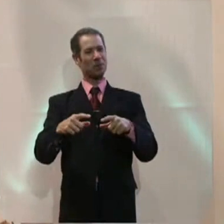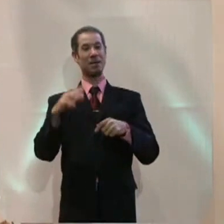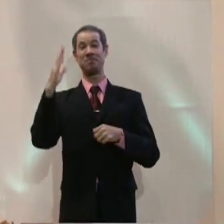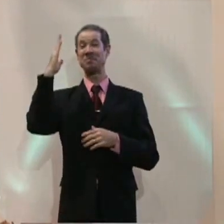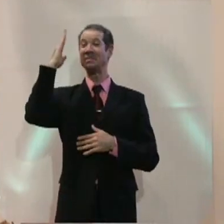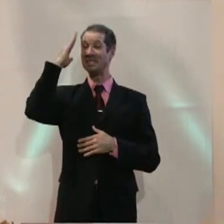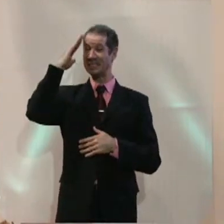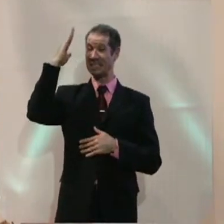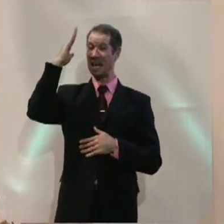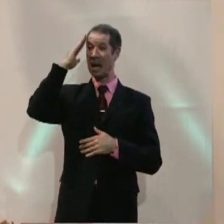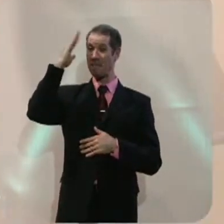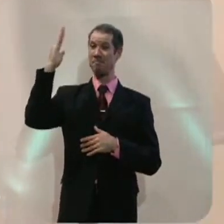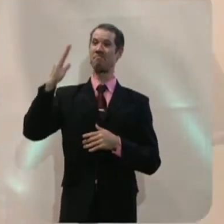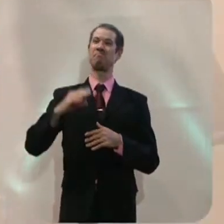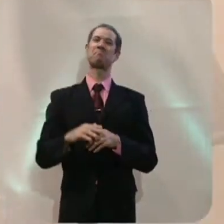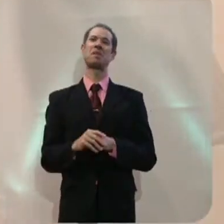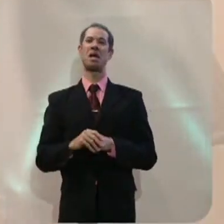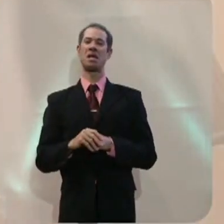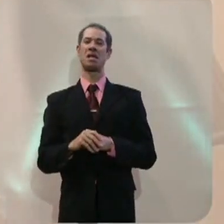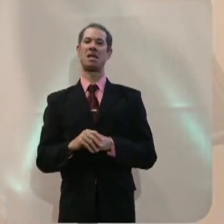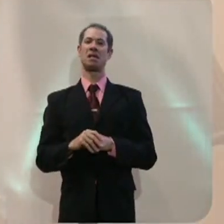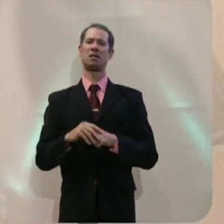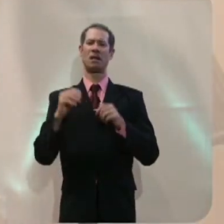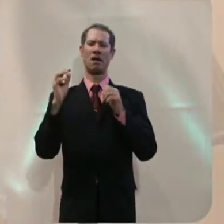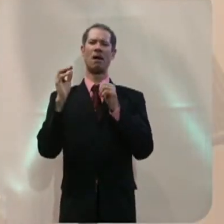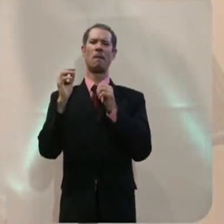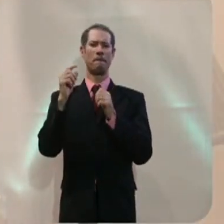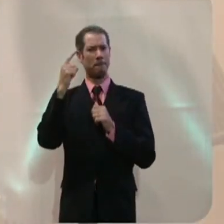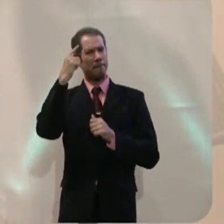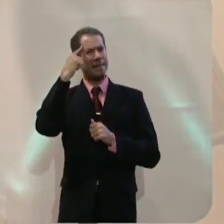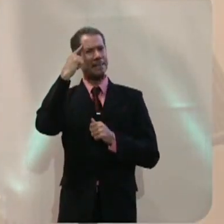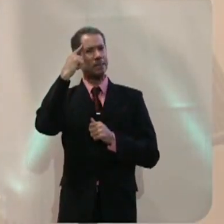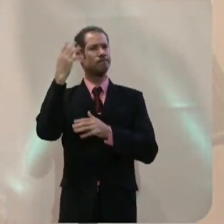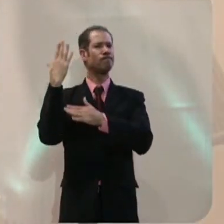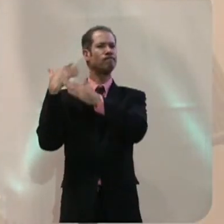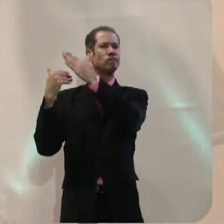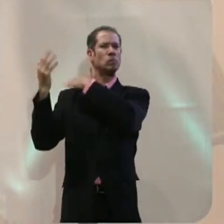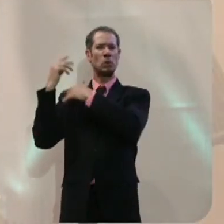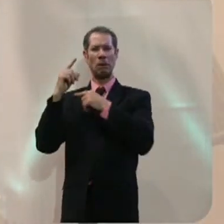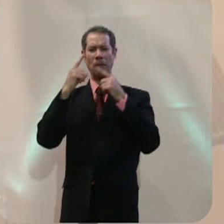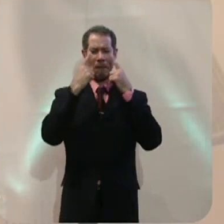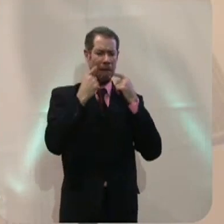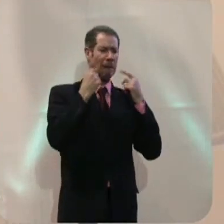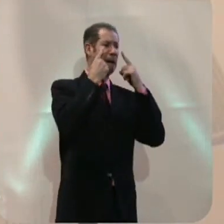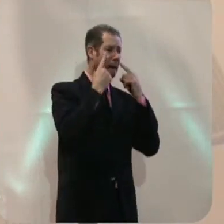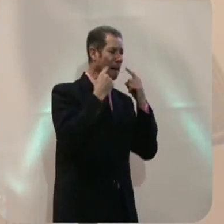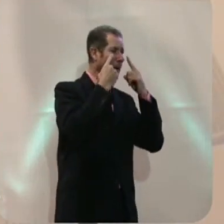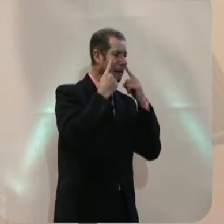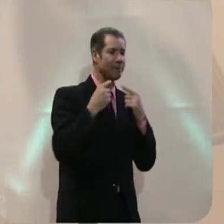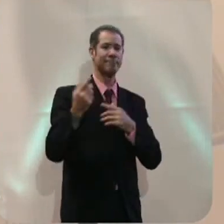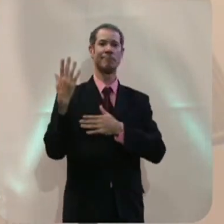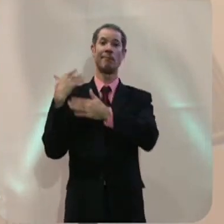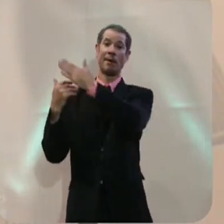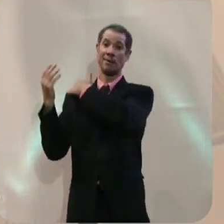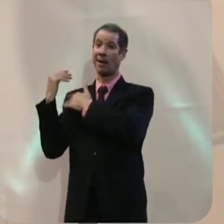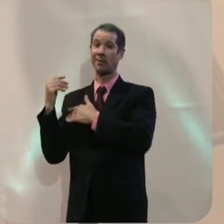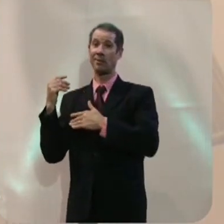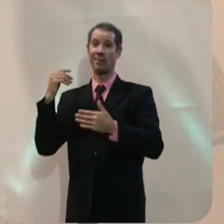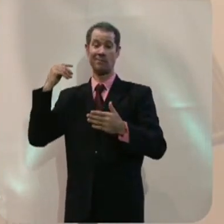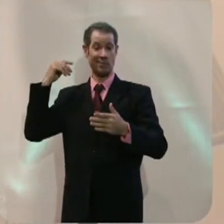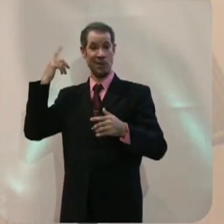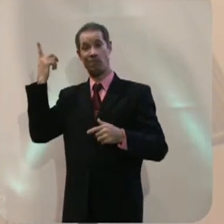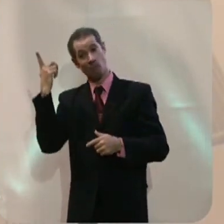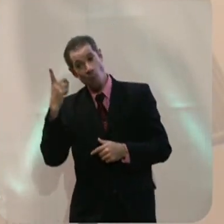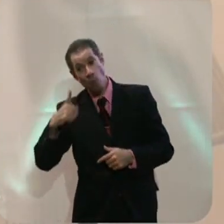Sabe, se eu ficar só olhando para trás e chorando o passado, eu não vou